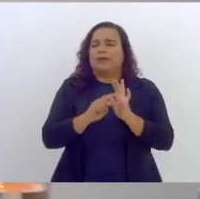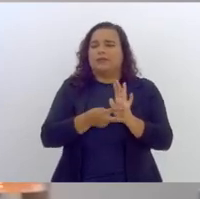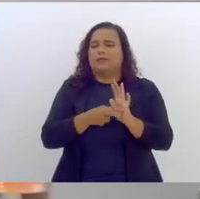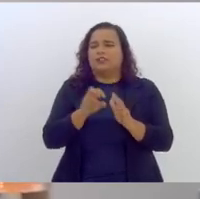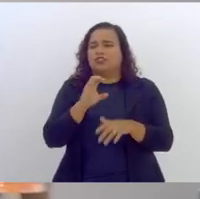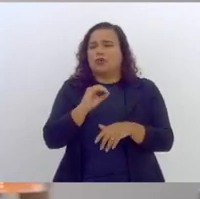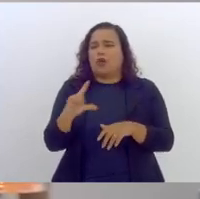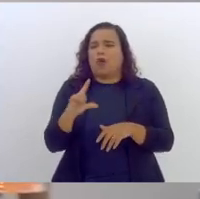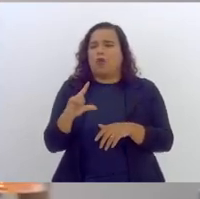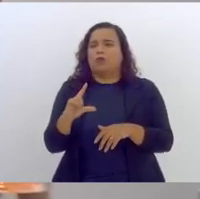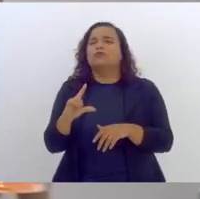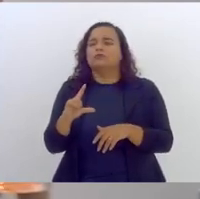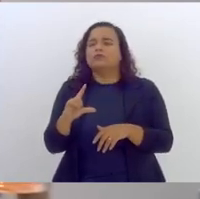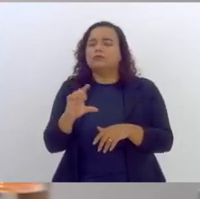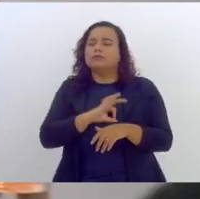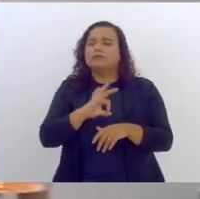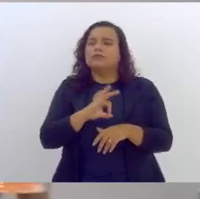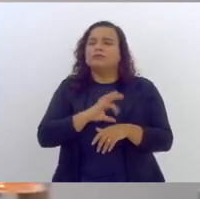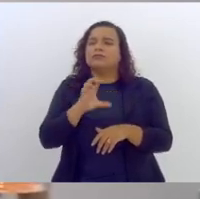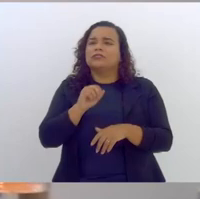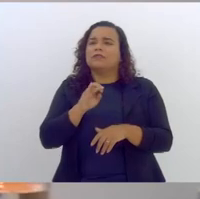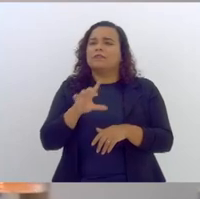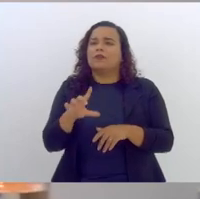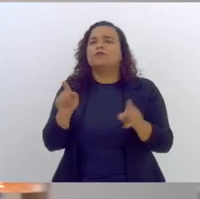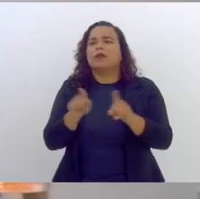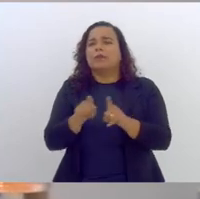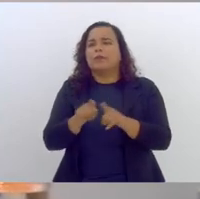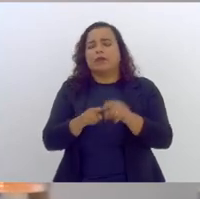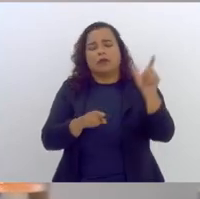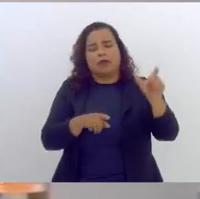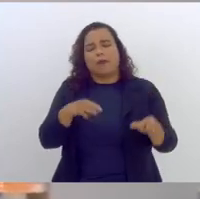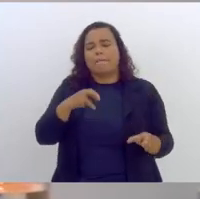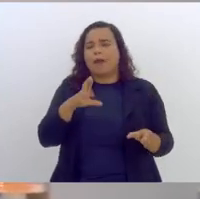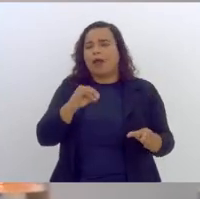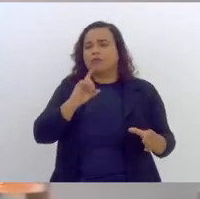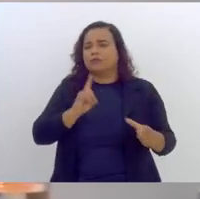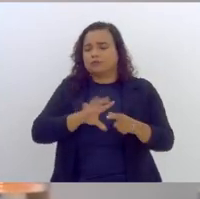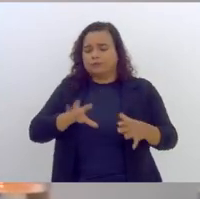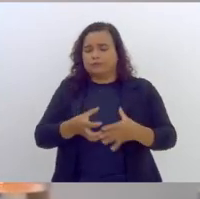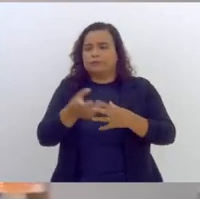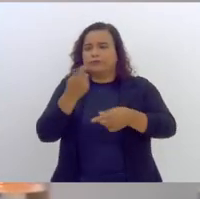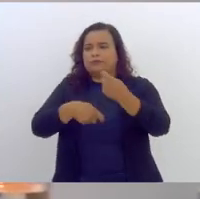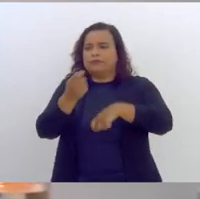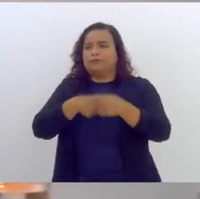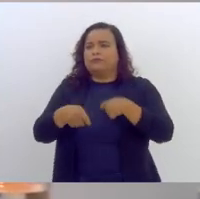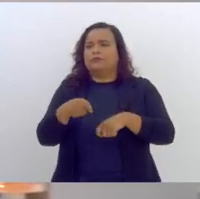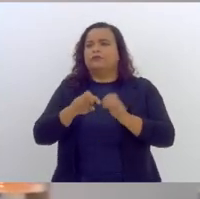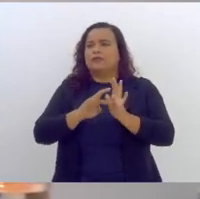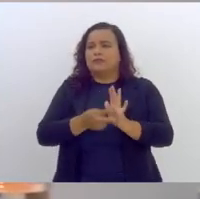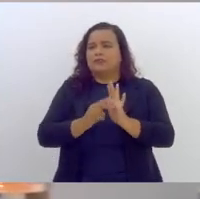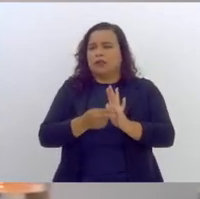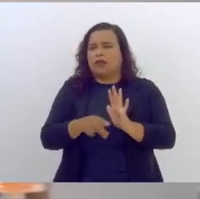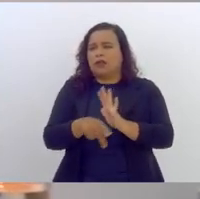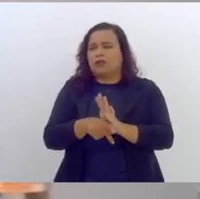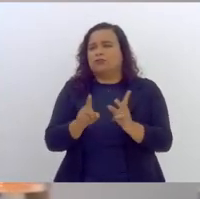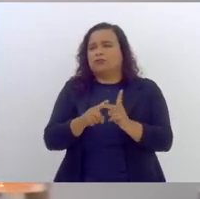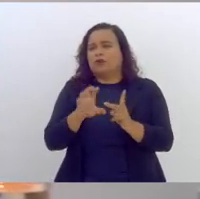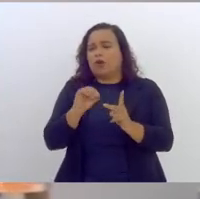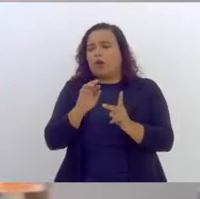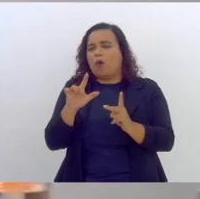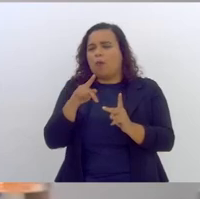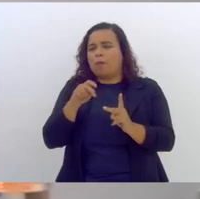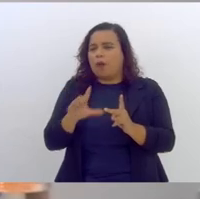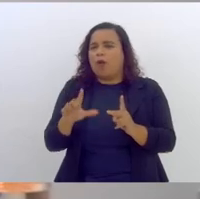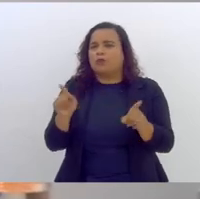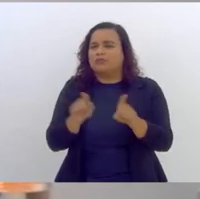Márcio Gualberto inspetor de polícia composto também a nossa administração tanto na no sindicol quanto na GoPro também